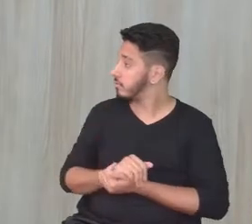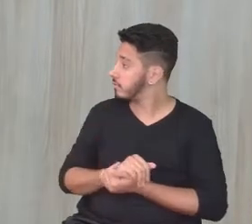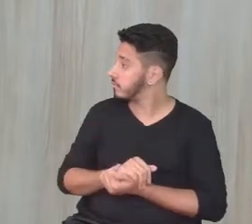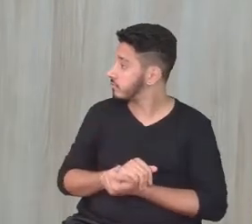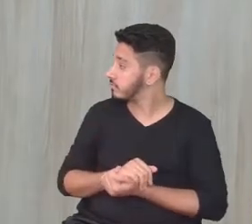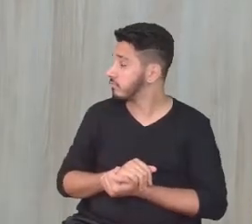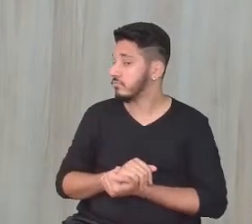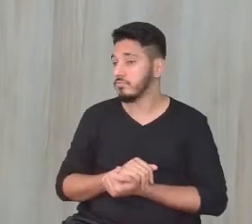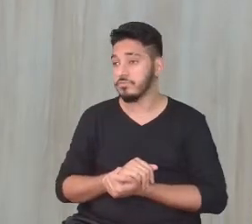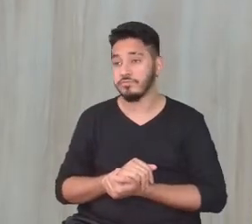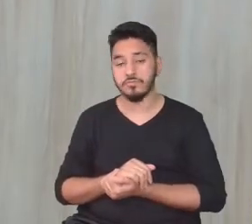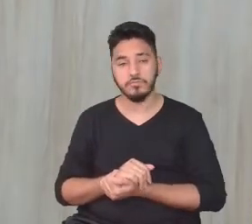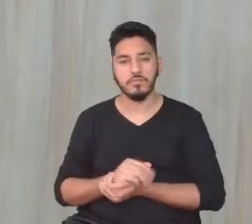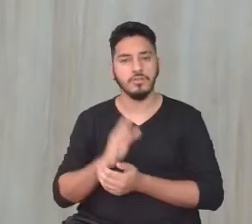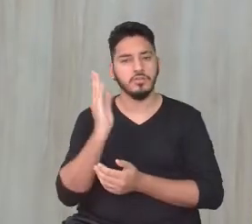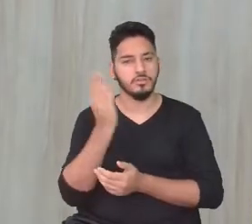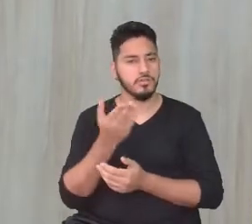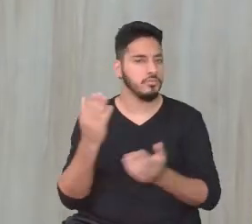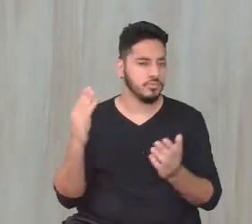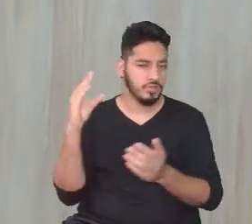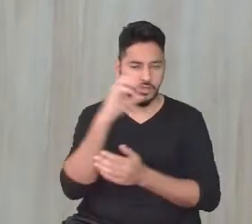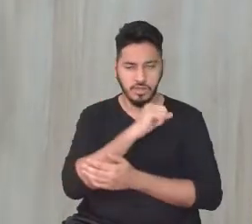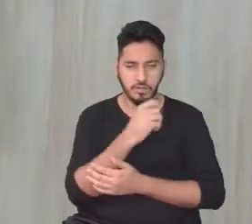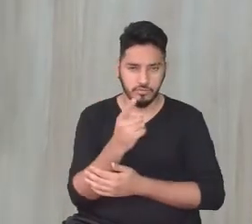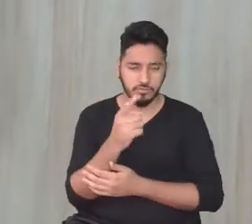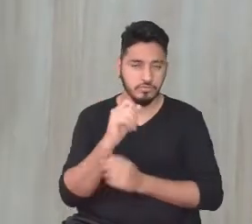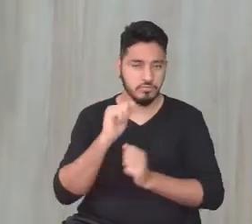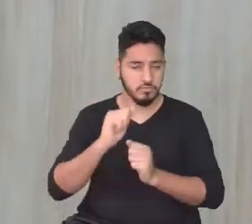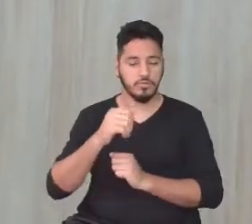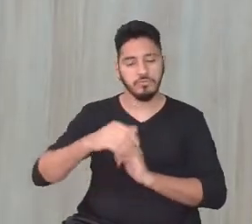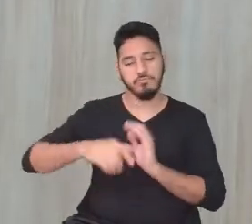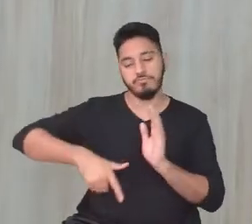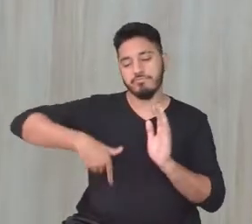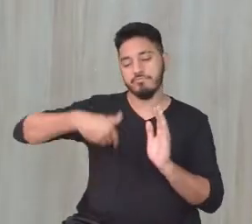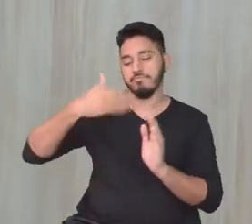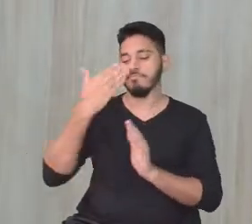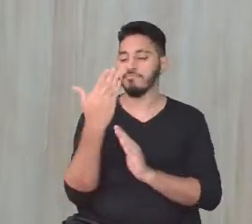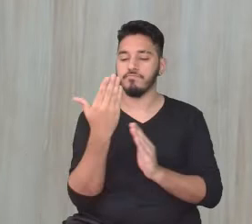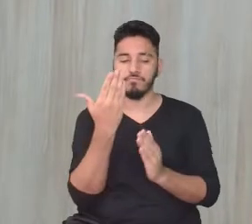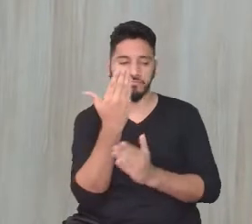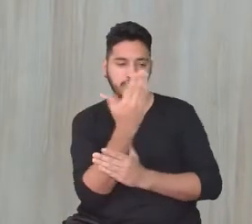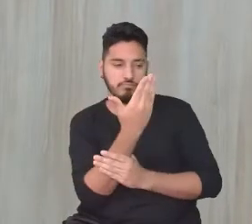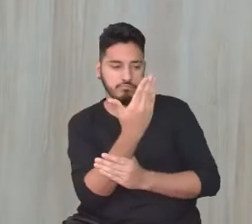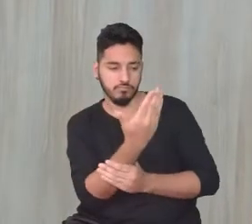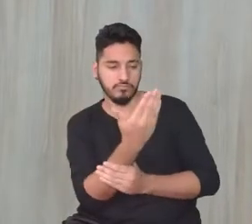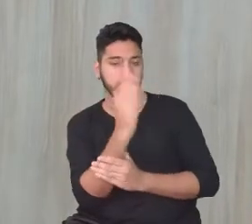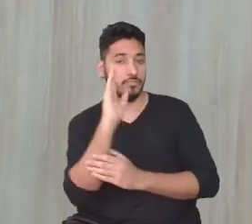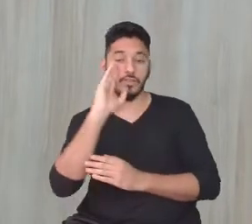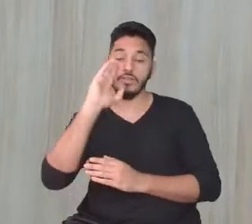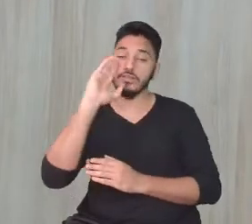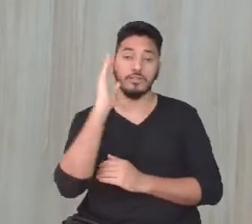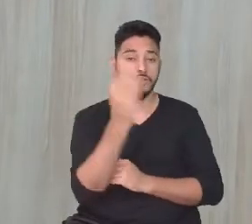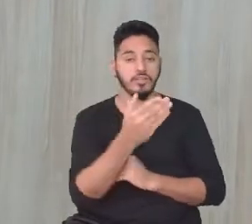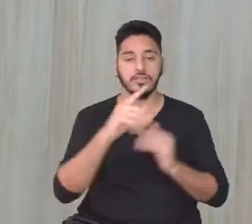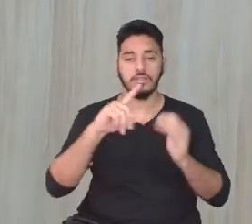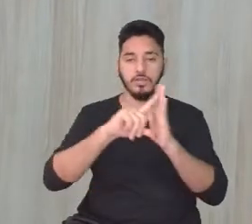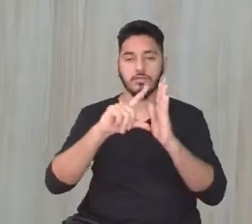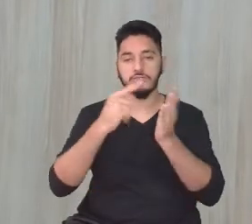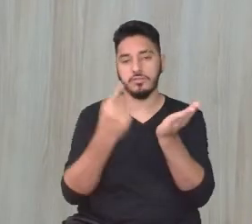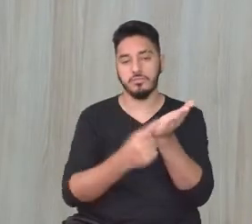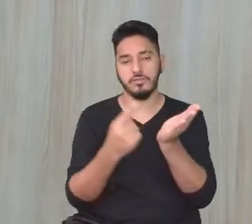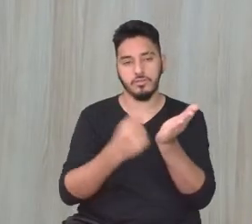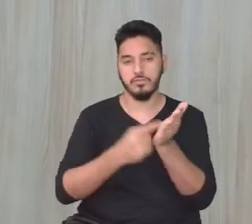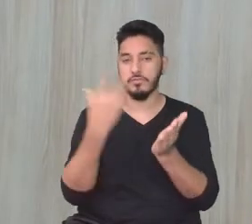já e para encurtar caminhos aí mas você pode pegar o seu celular o seu tablet e direto na loja de aplicativos